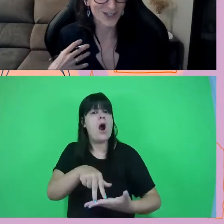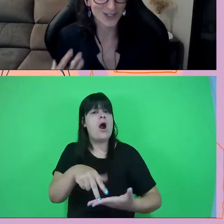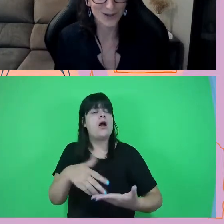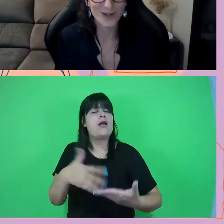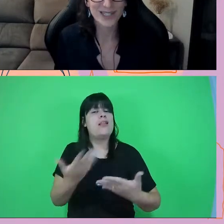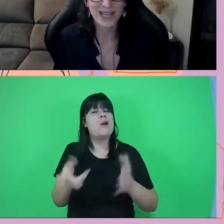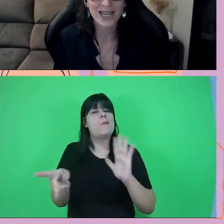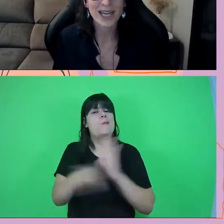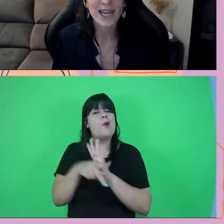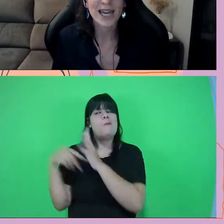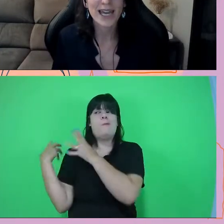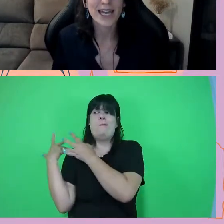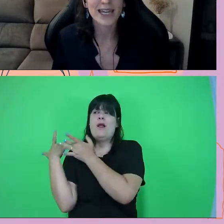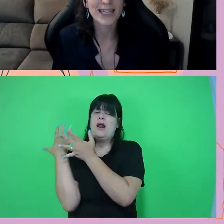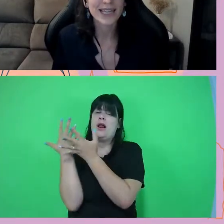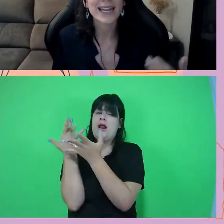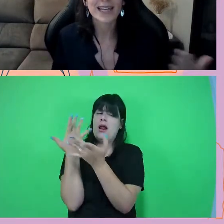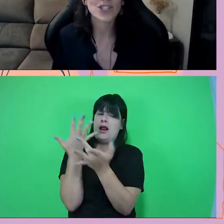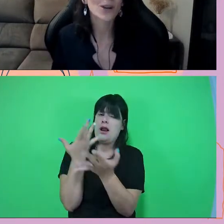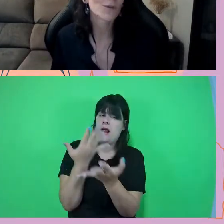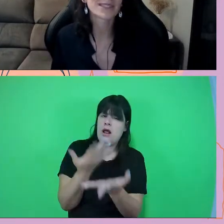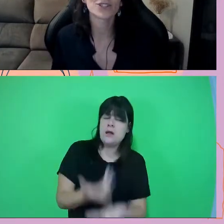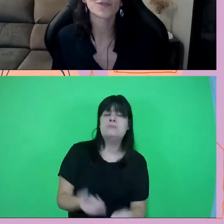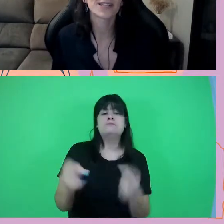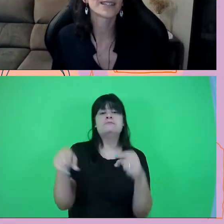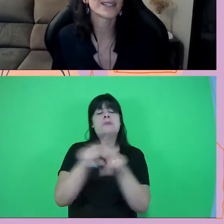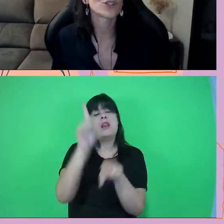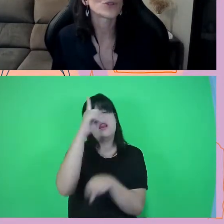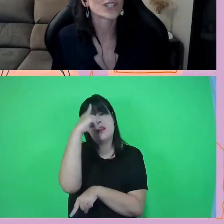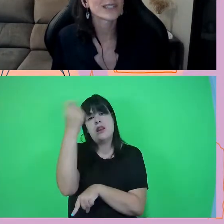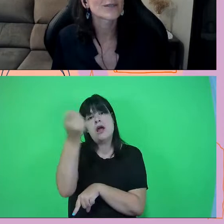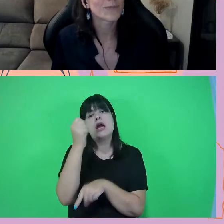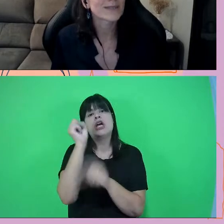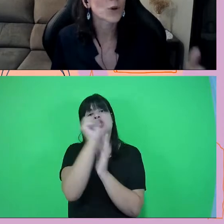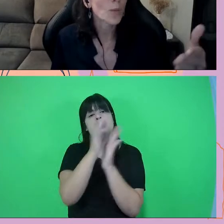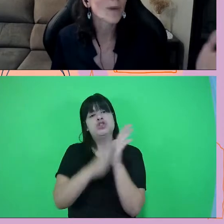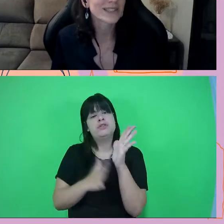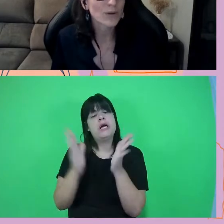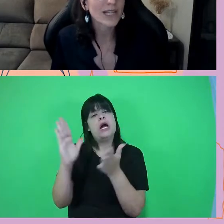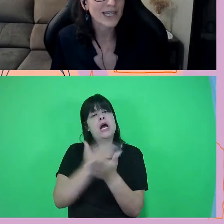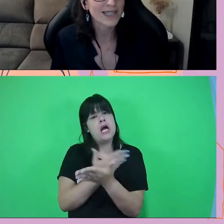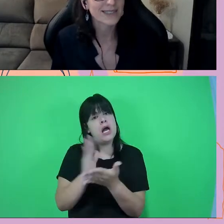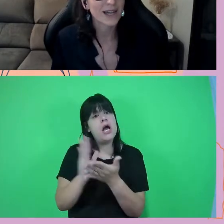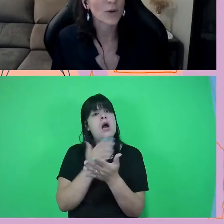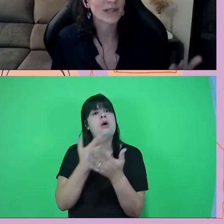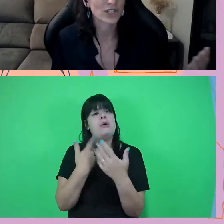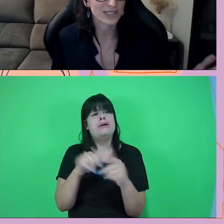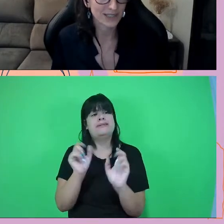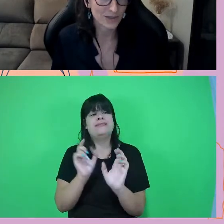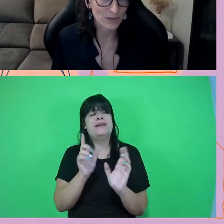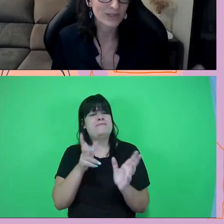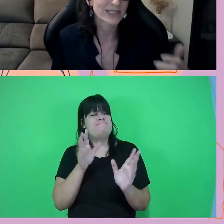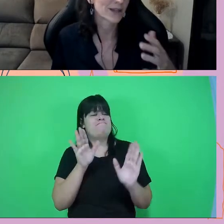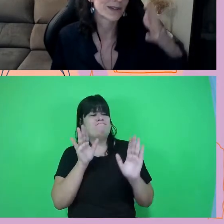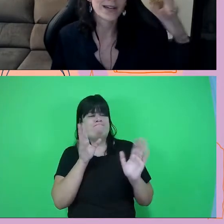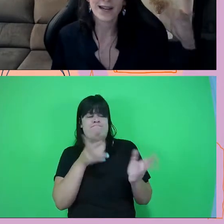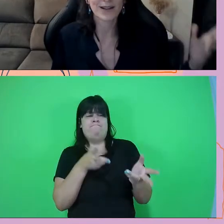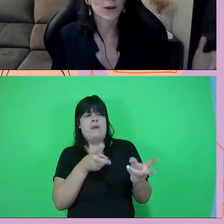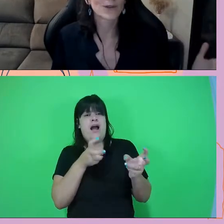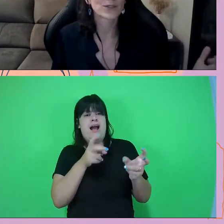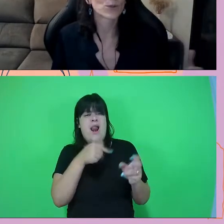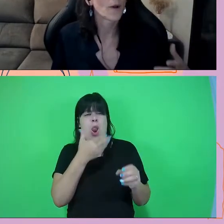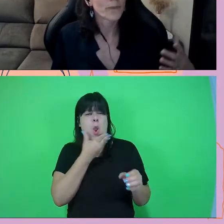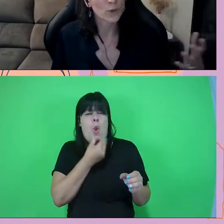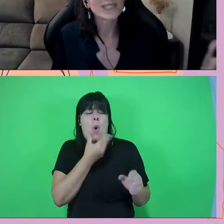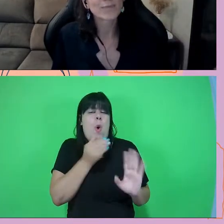sua trajetória, né? E a ideia de que algumas atividades sejam tidas mesmo como masculinas, né? Como a Ednancy trouxe, então